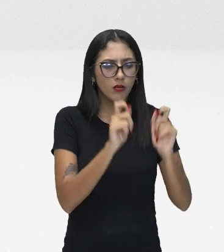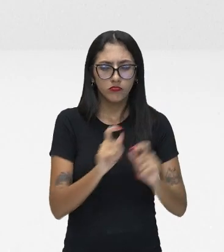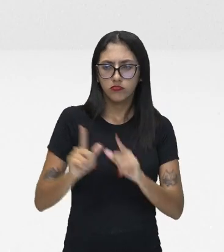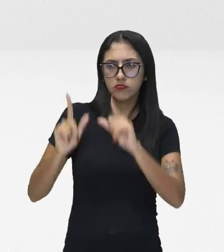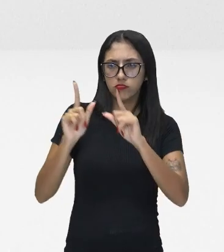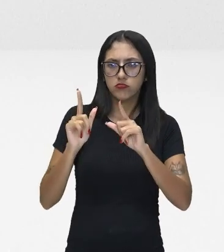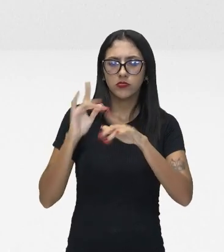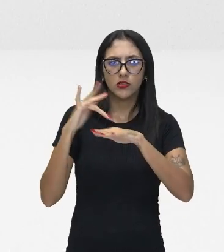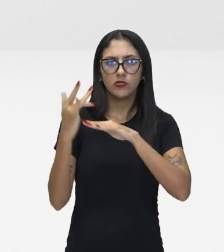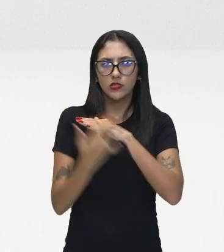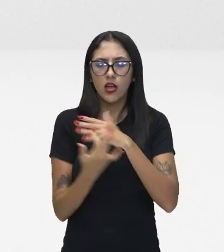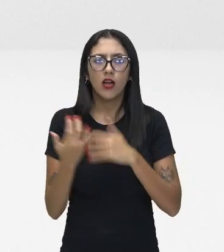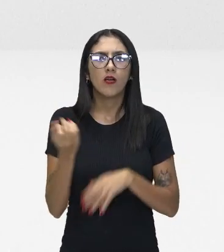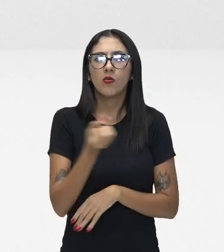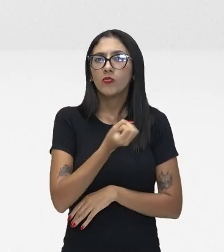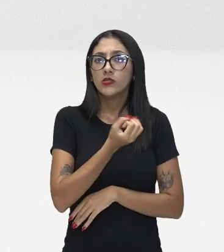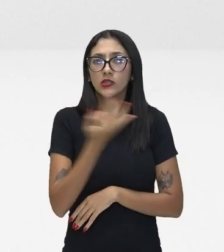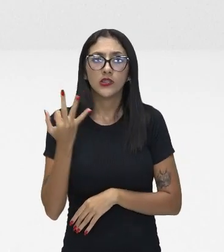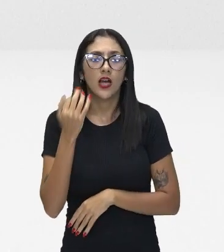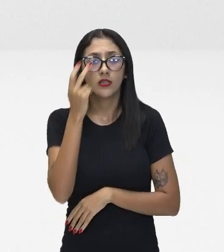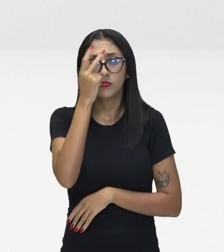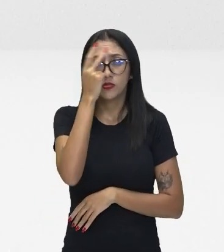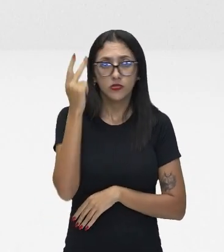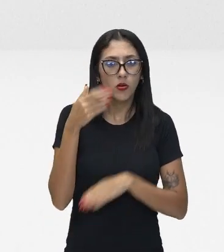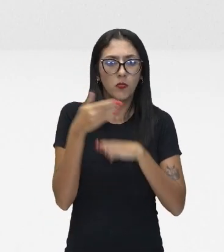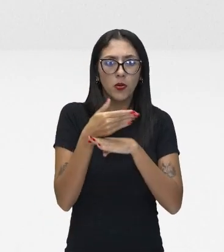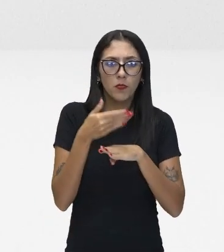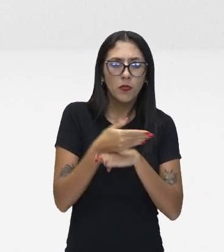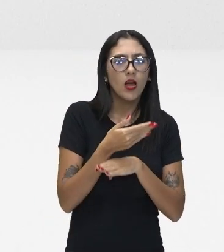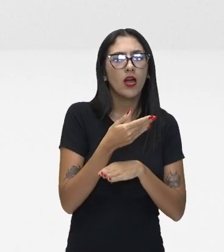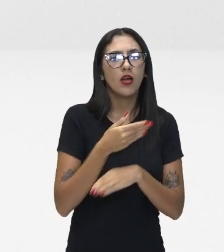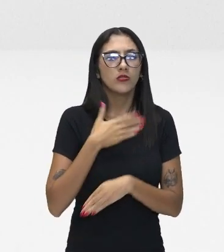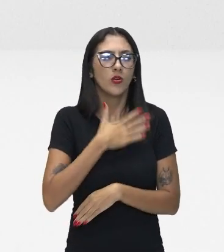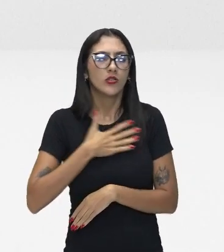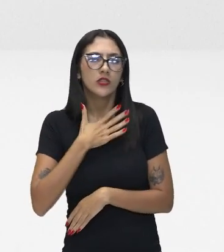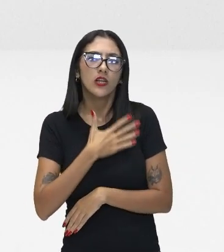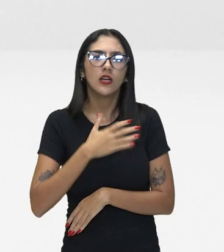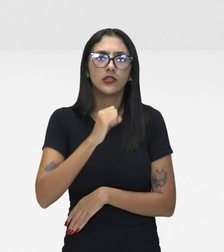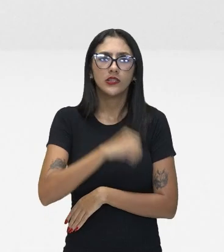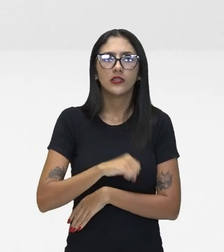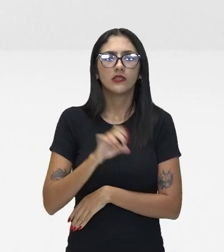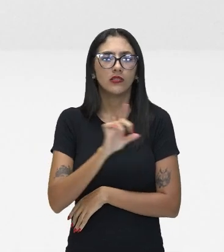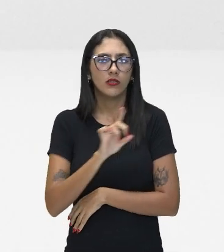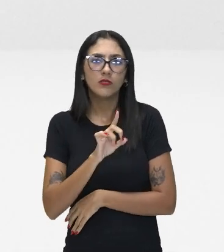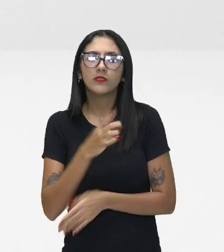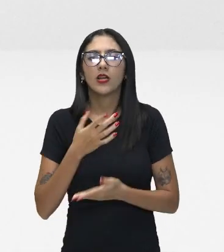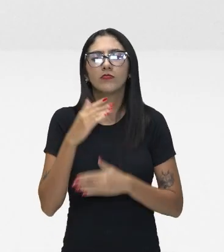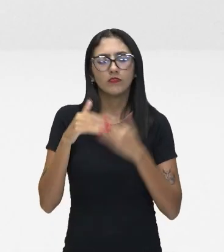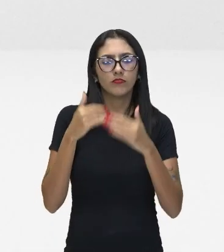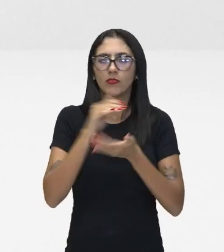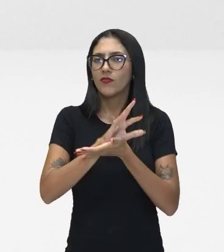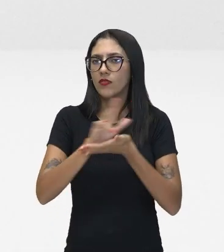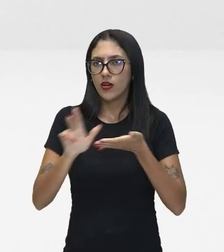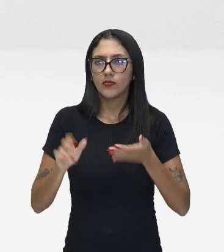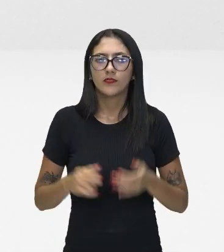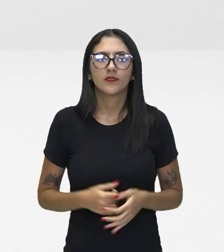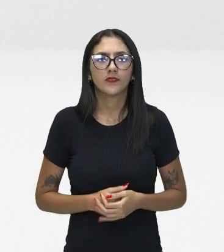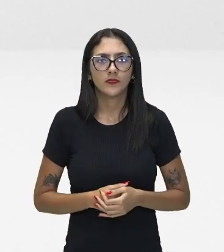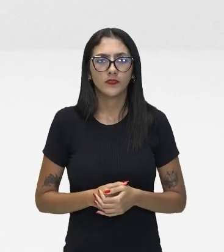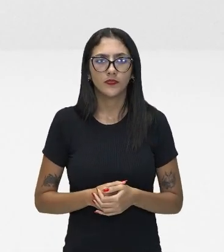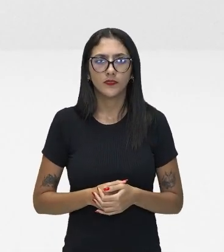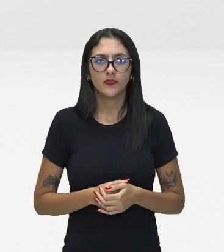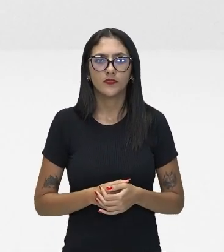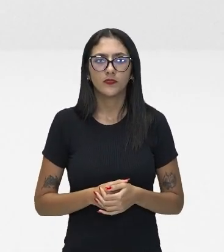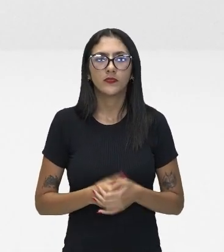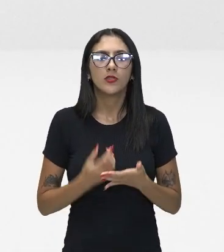perfil, quantas visualizações está tendo, se estão gostando, se não estão gostando, e assim em diante, né? Então, é